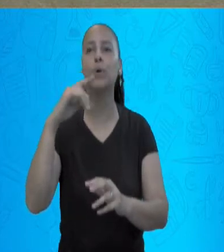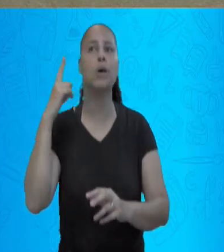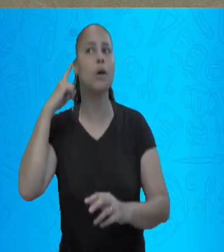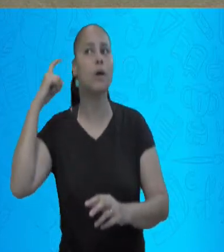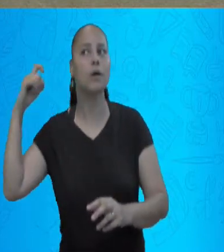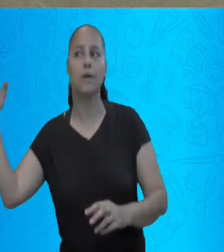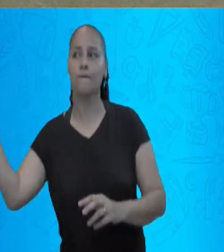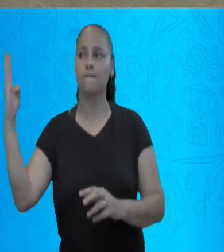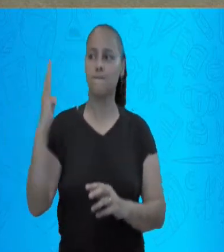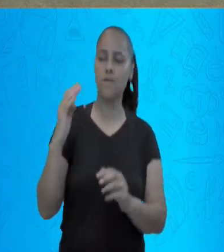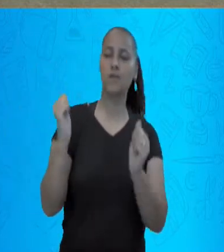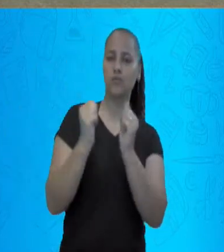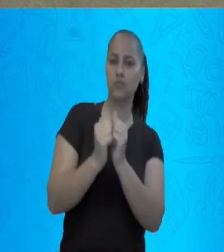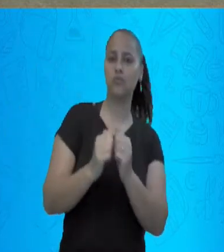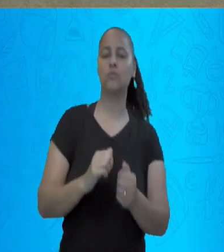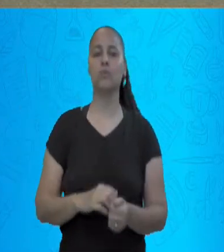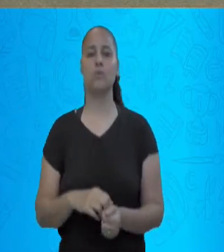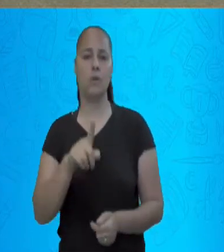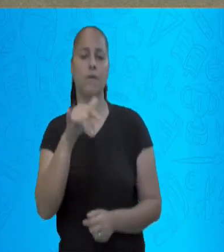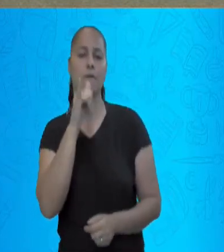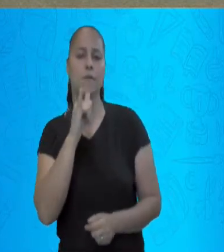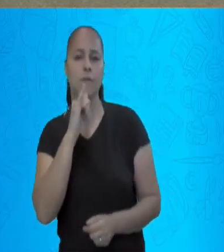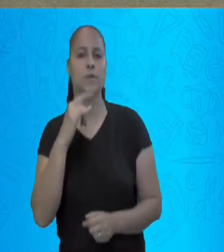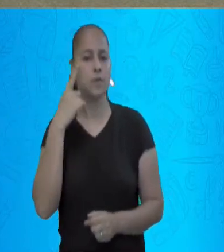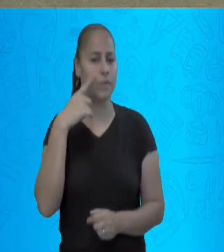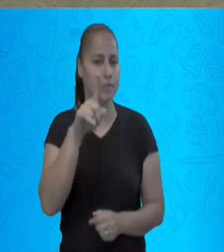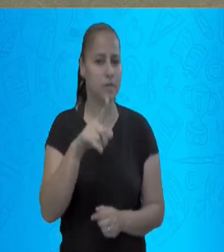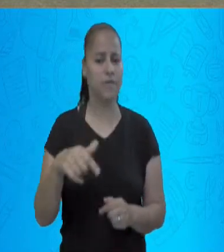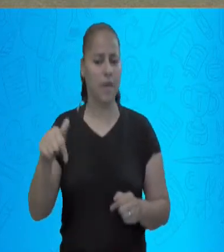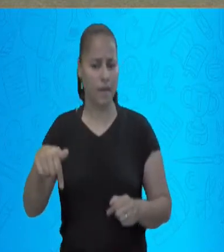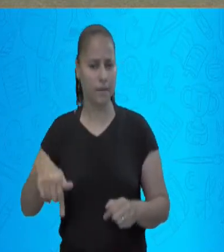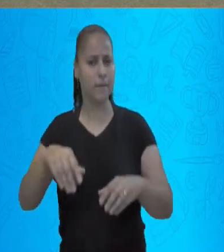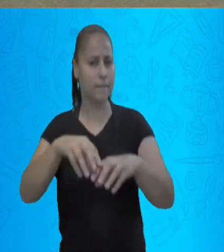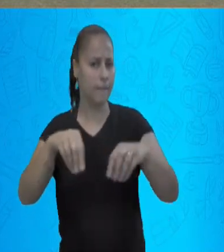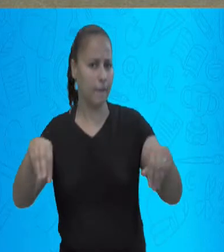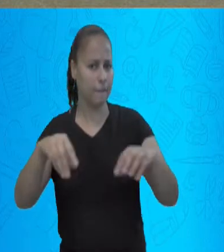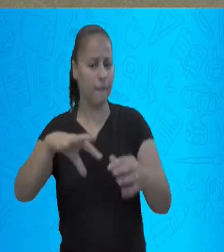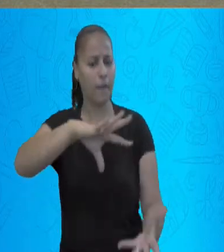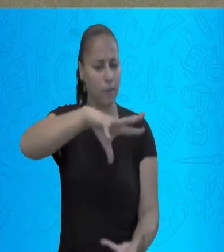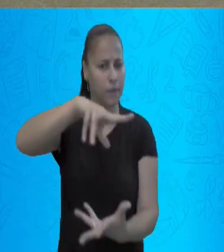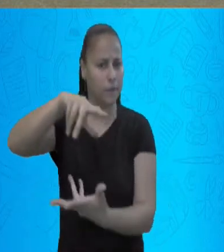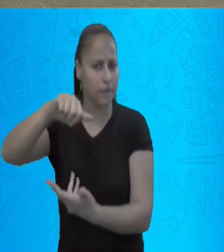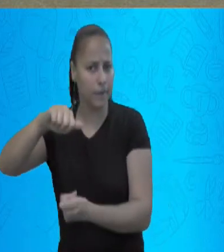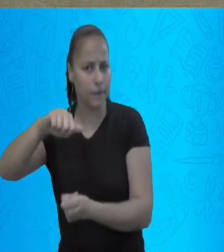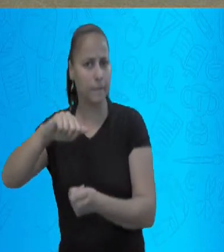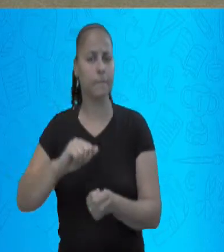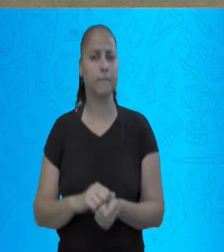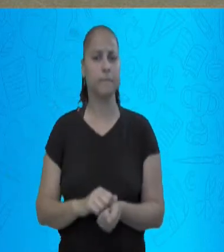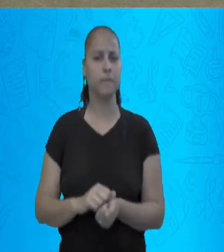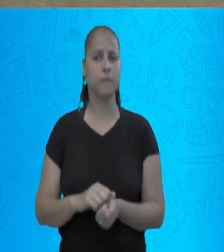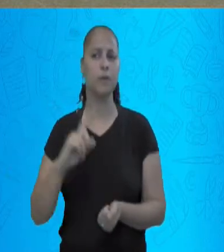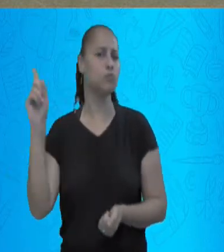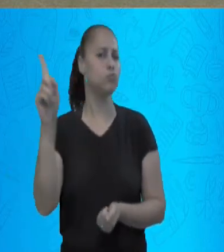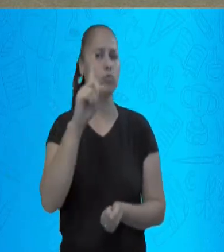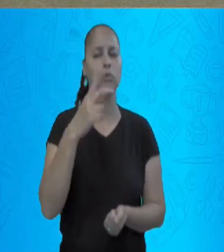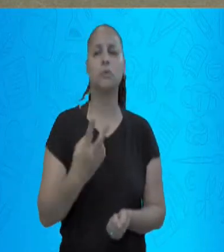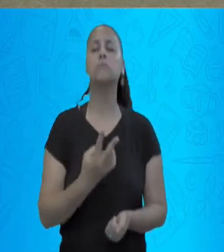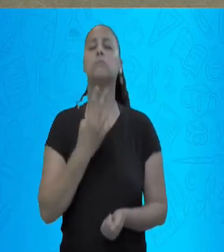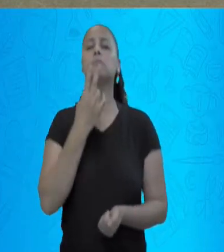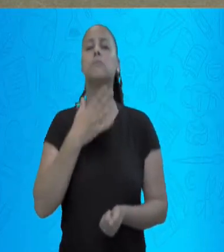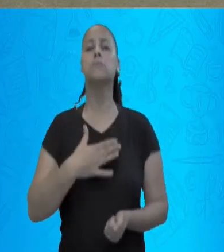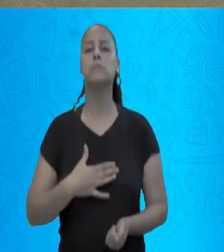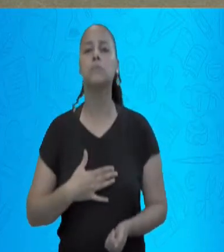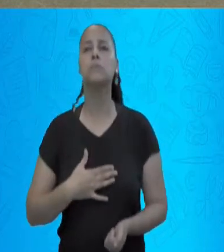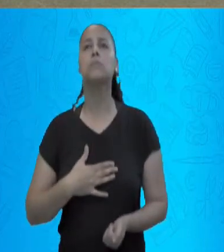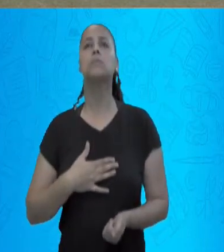vocês, muito prático. Aqui na Terra, no nosso planeta, nós temos o ar para respirar.